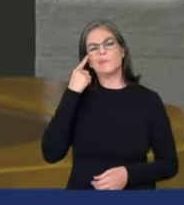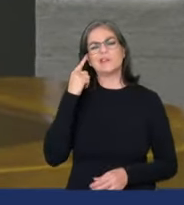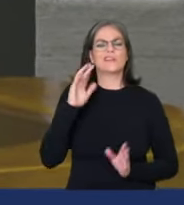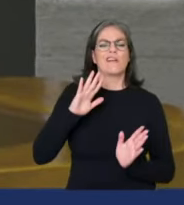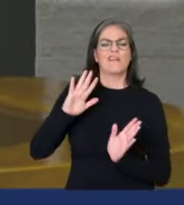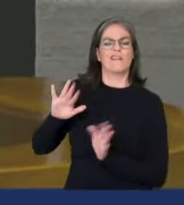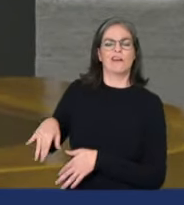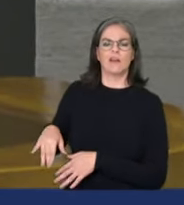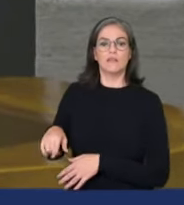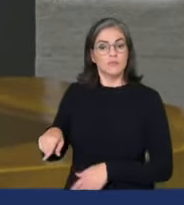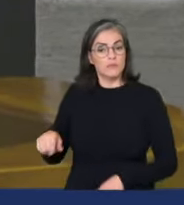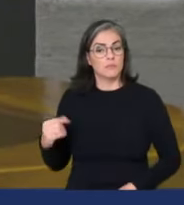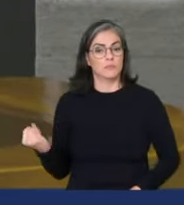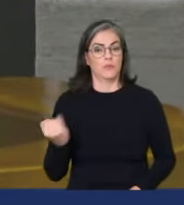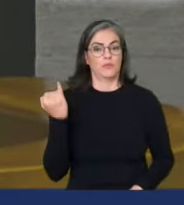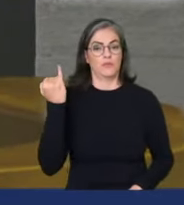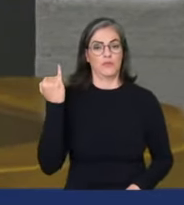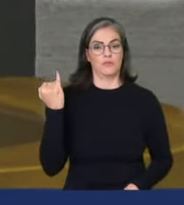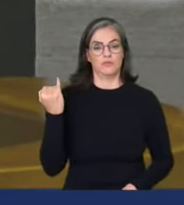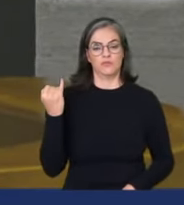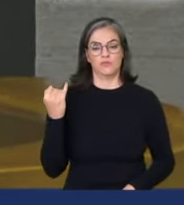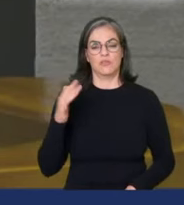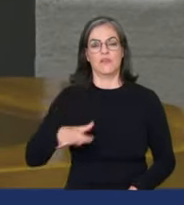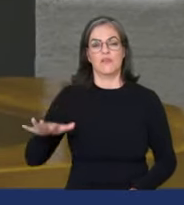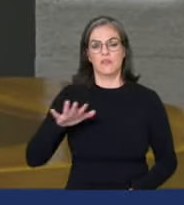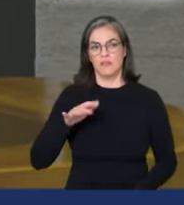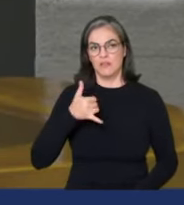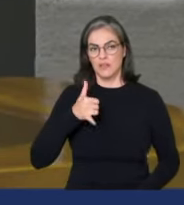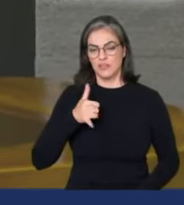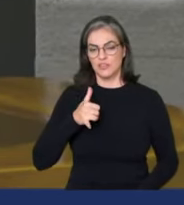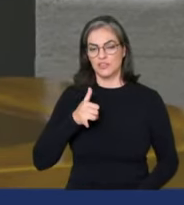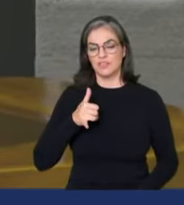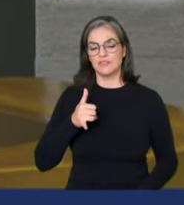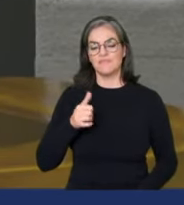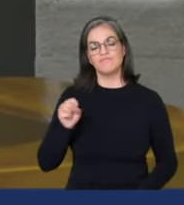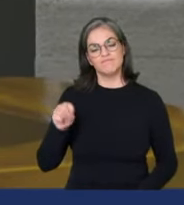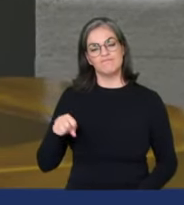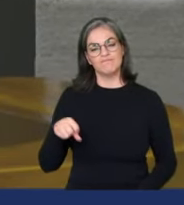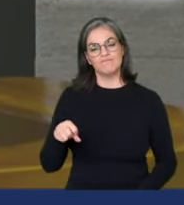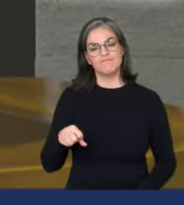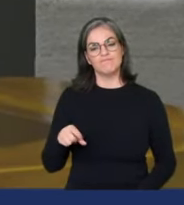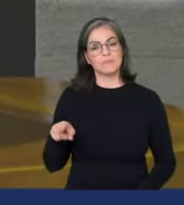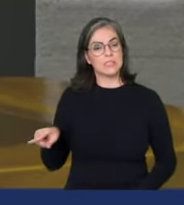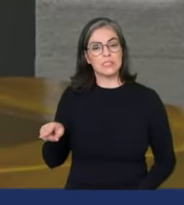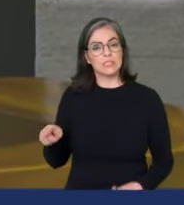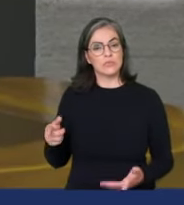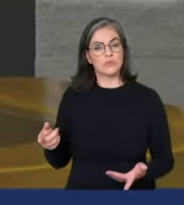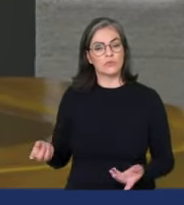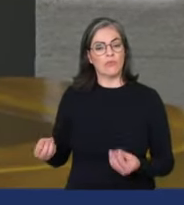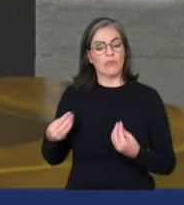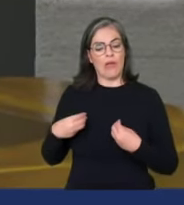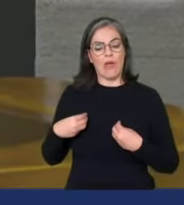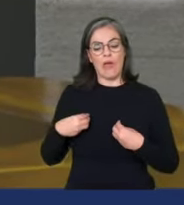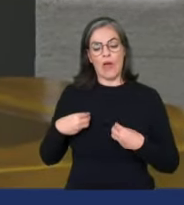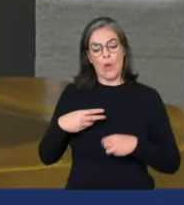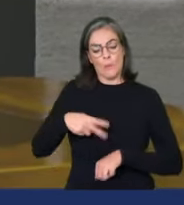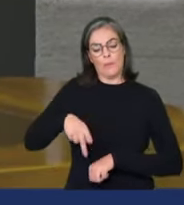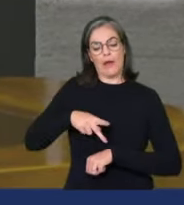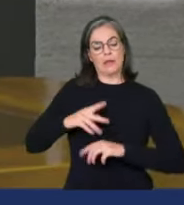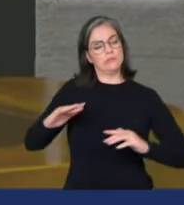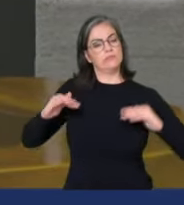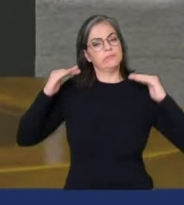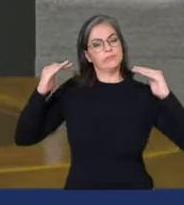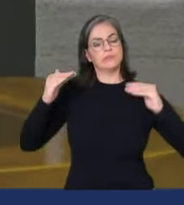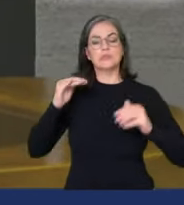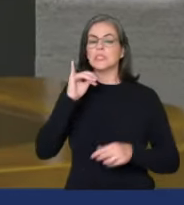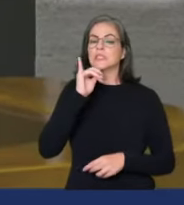de energia. Primeiro, que é uma questão de soberania nacional. Nós estamos assistindo aí os conflitos da